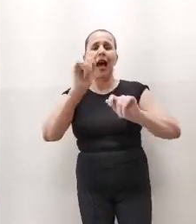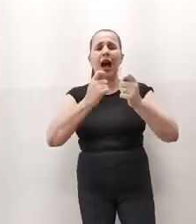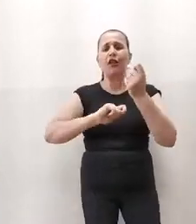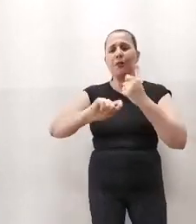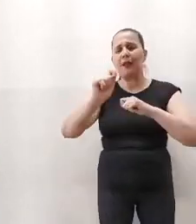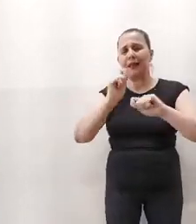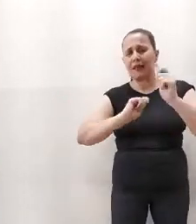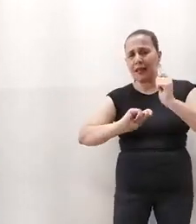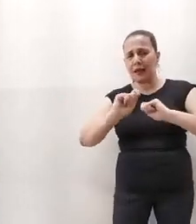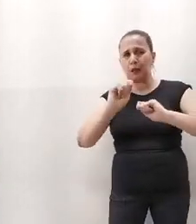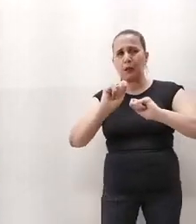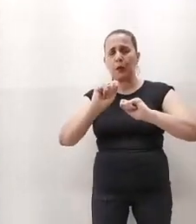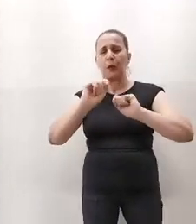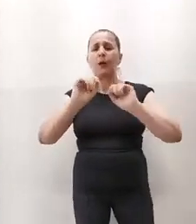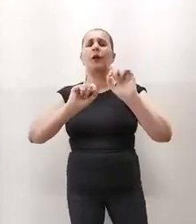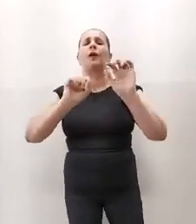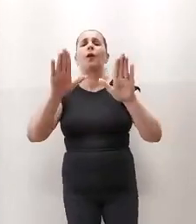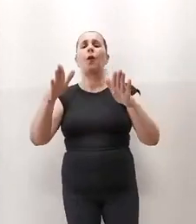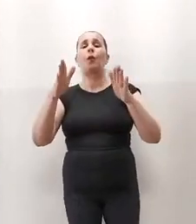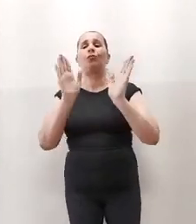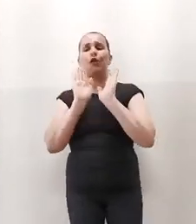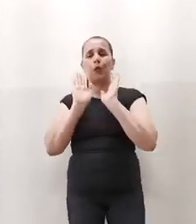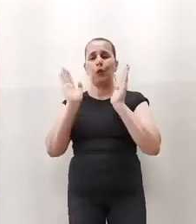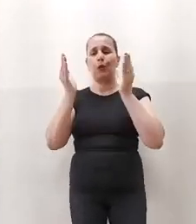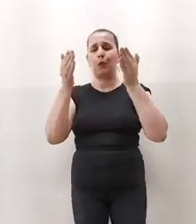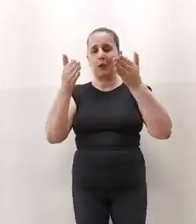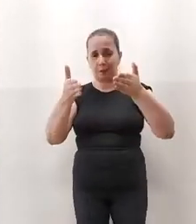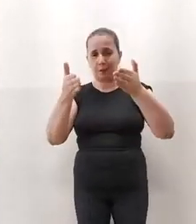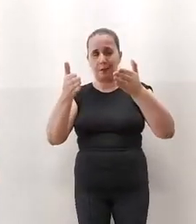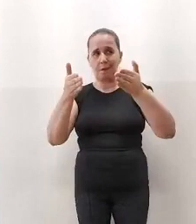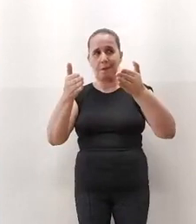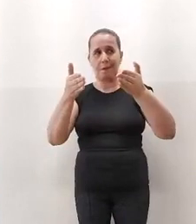orquestrado ou direcionado ou